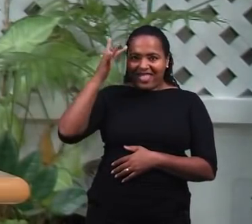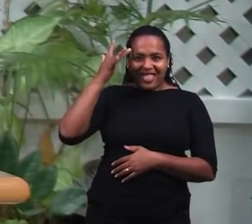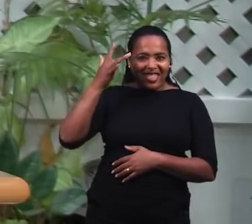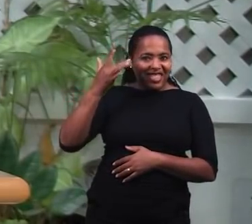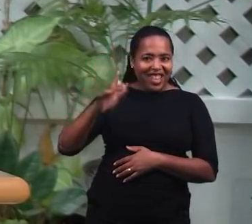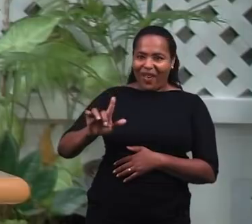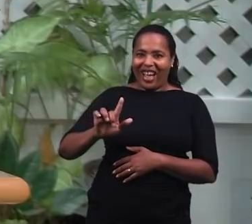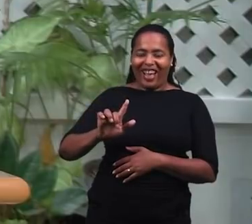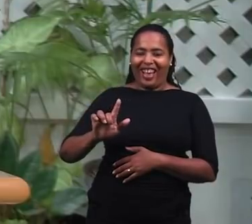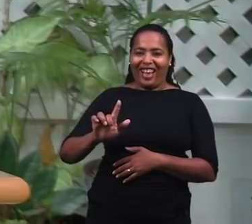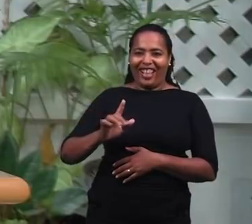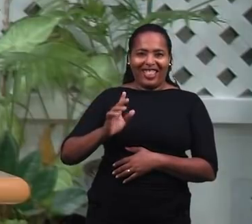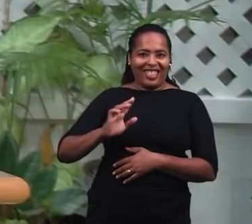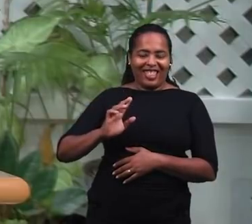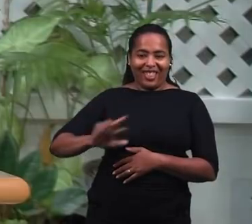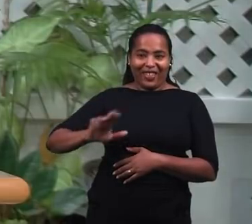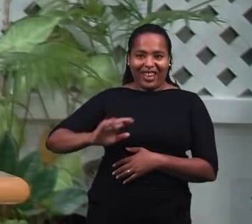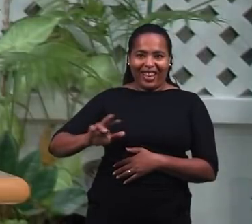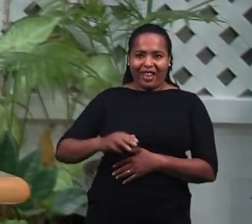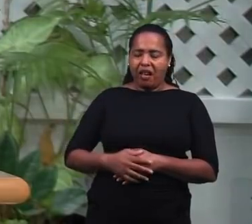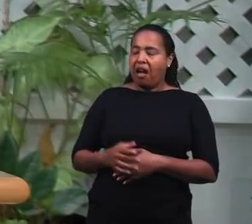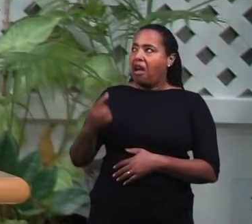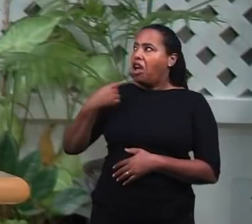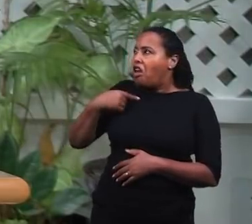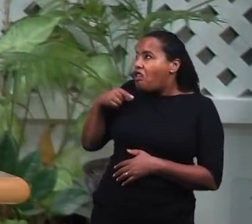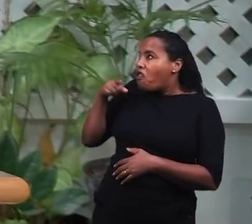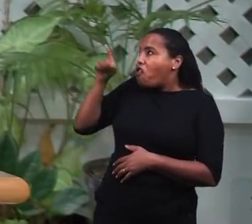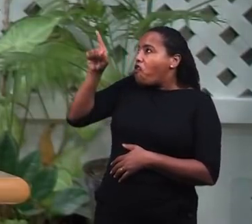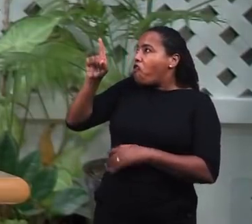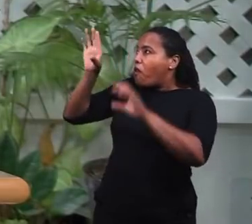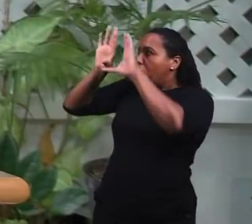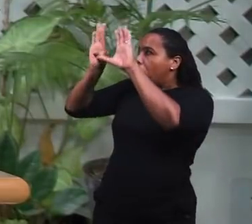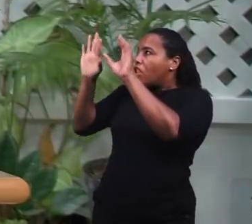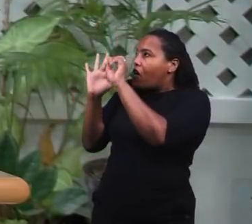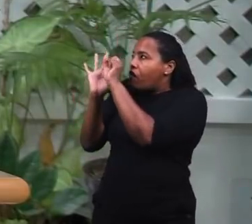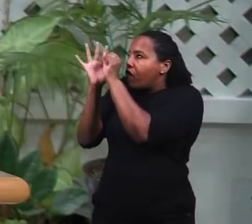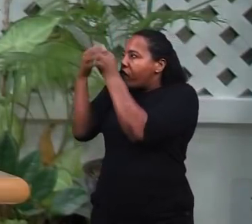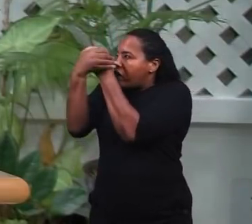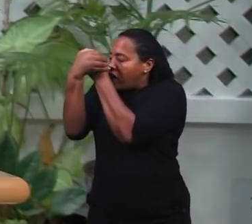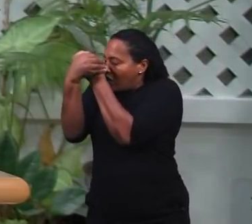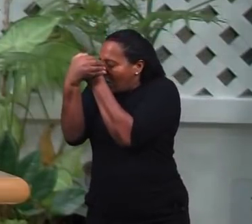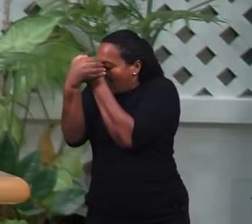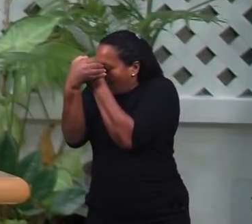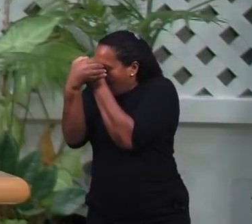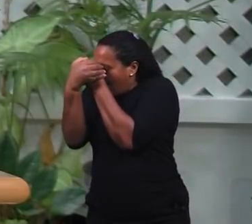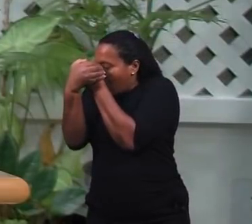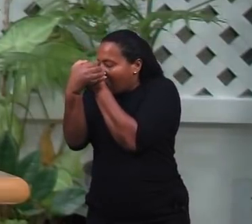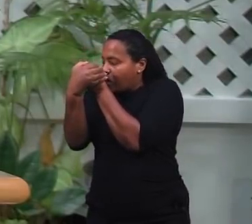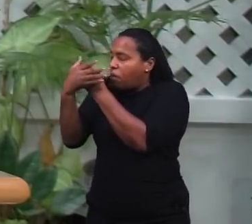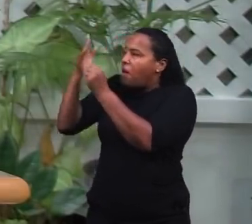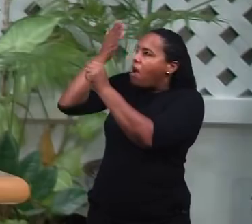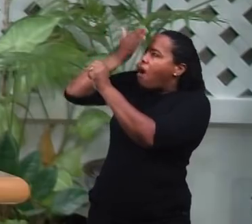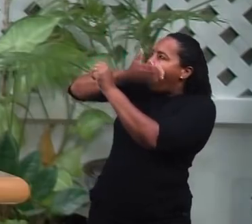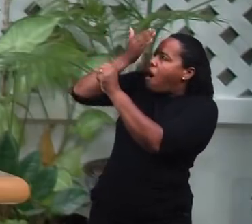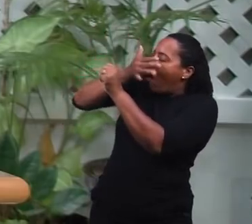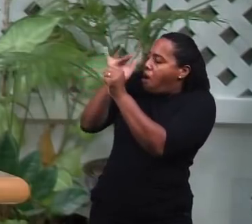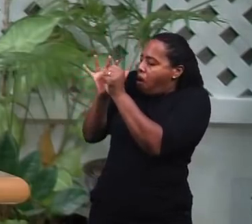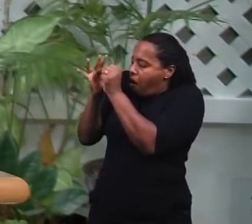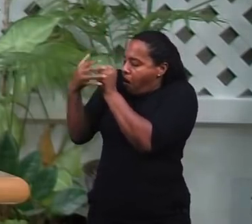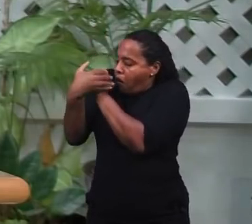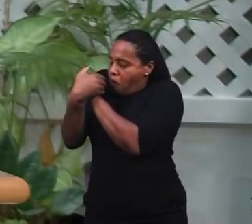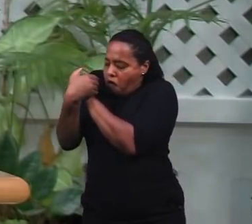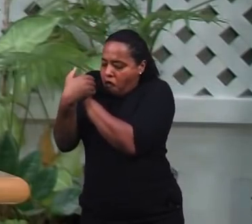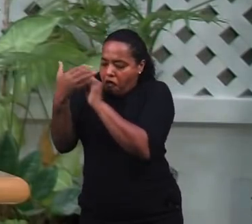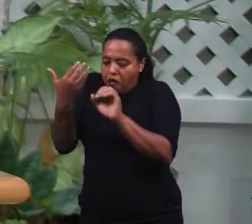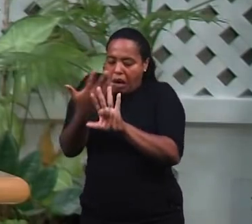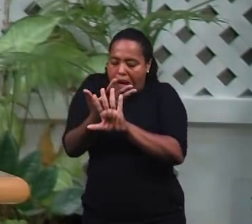para ir para o céu, eu vou para um lugar, eu vou ficar escondido, ninguém vai me ver, e eu vou ficar lá para não me